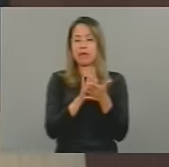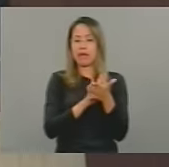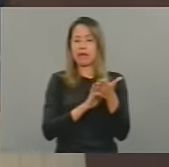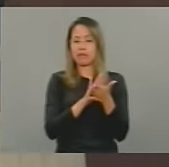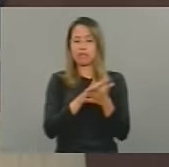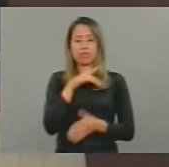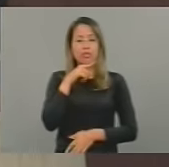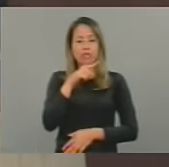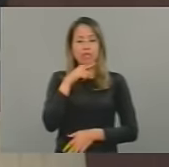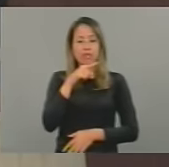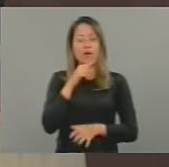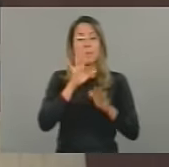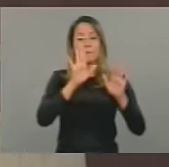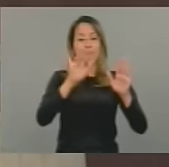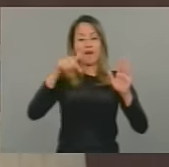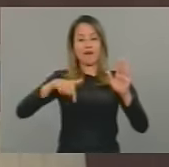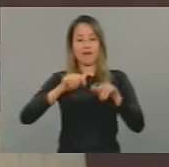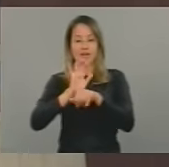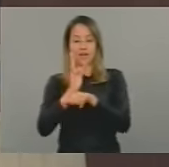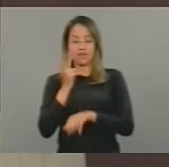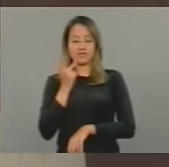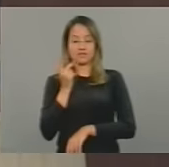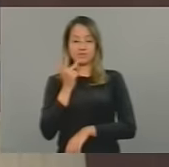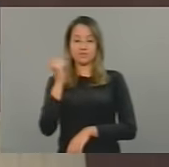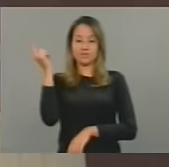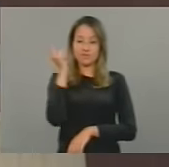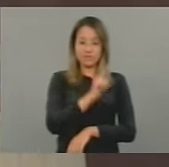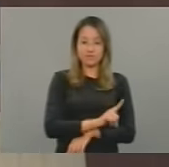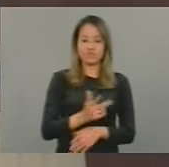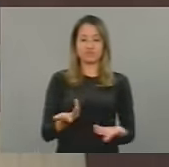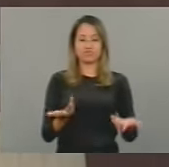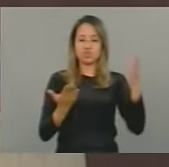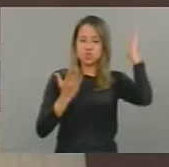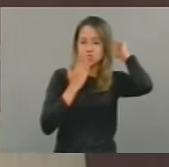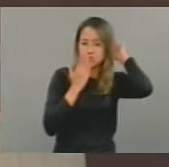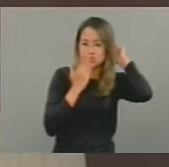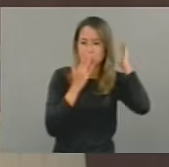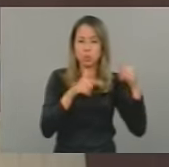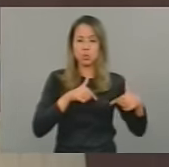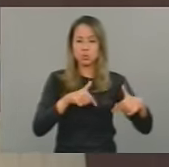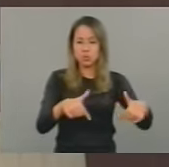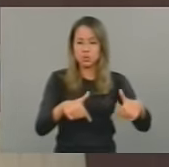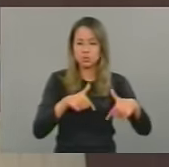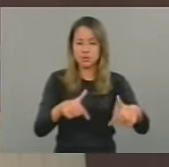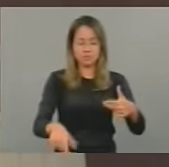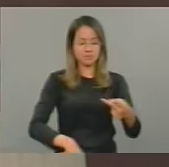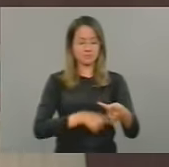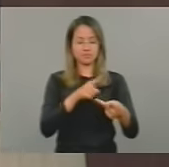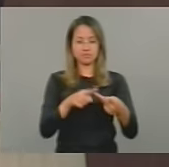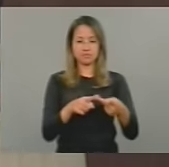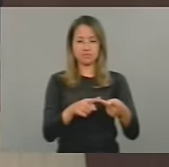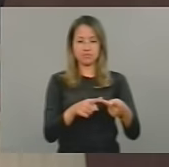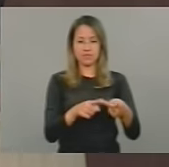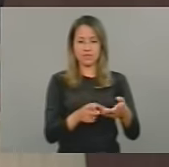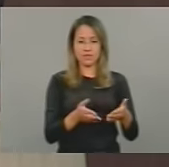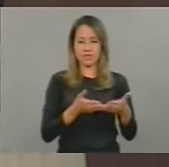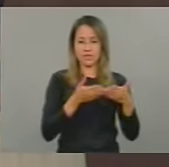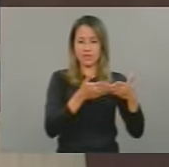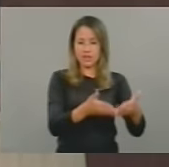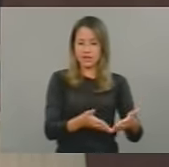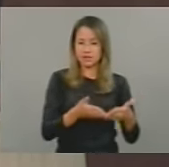contra o tacão do colonizador, os indígenas que fizeram as batalhas contra o